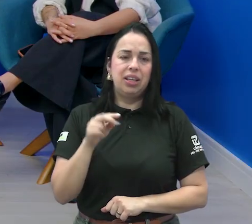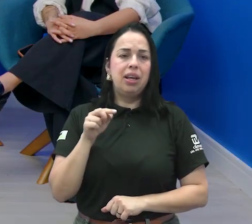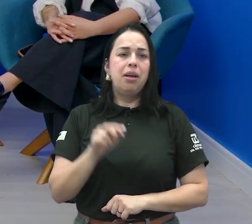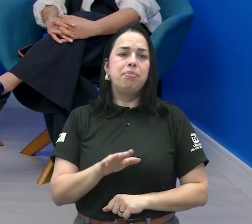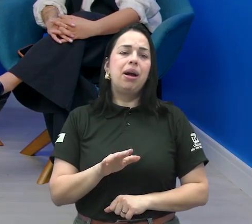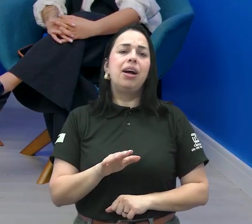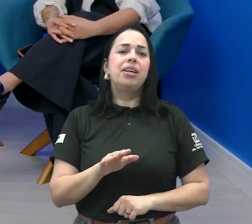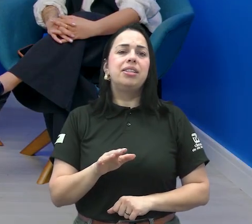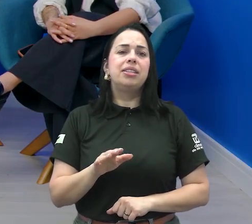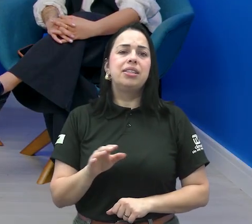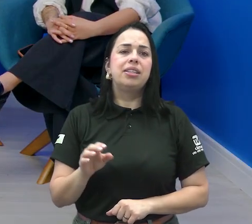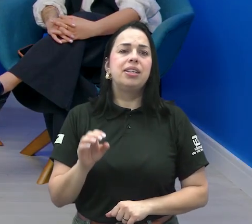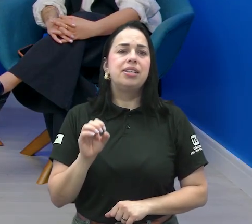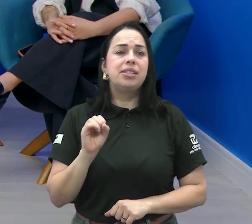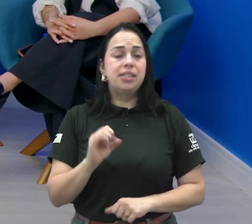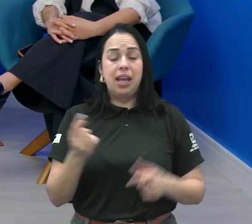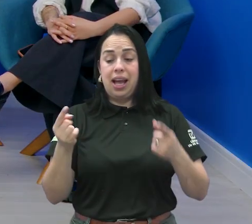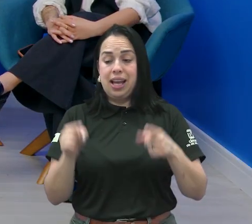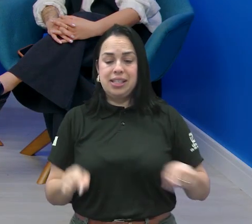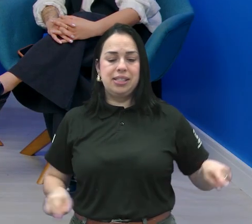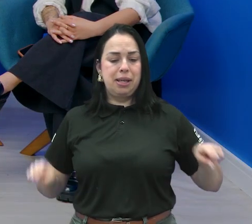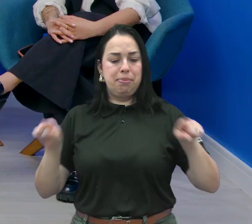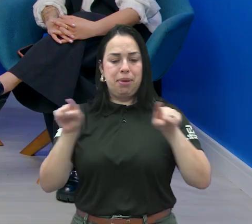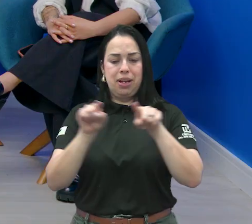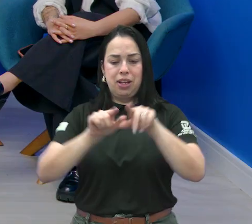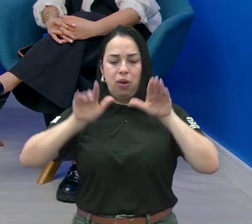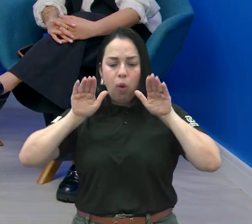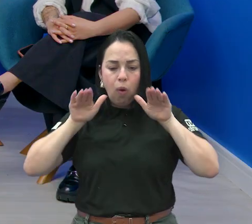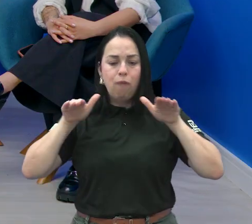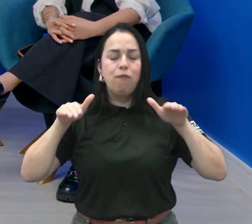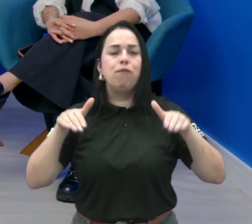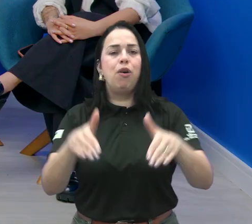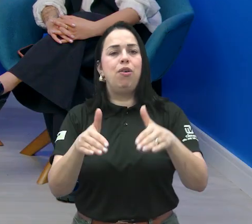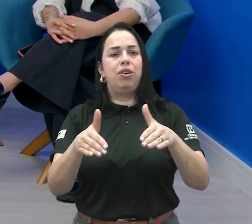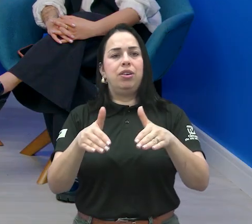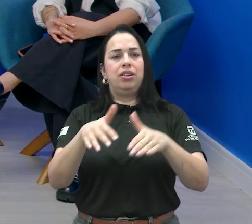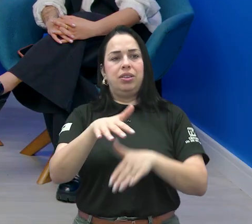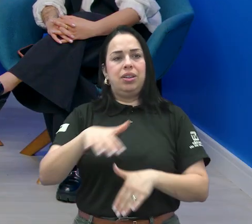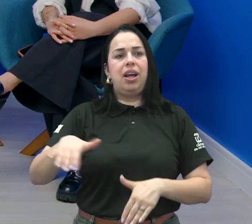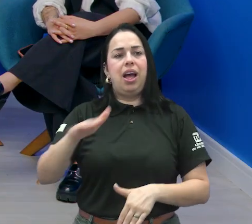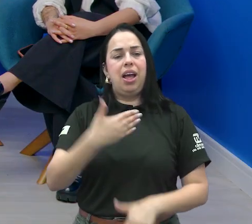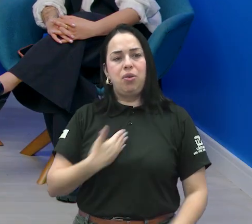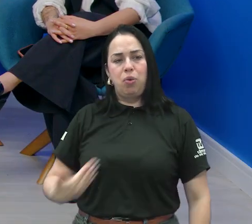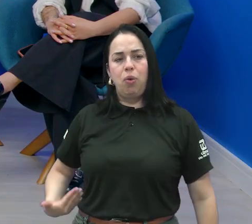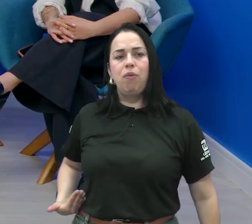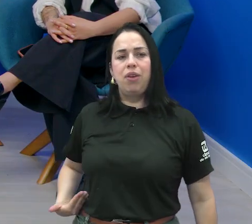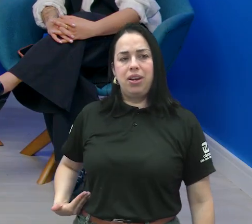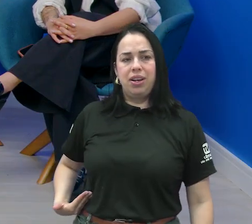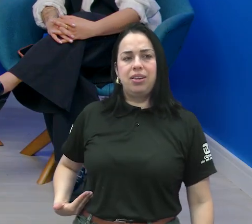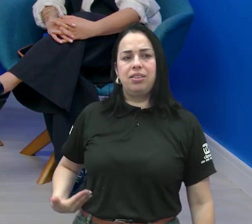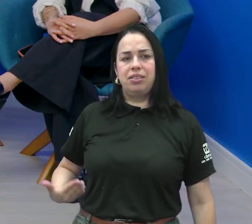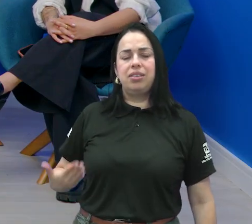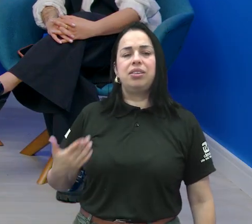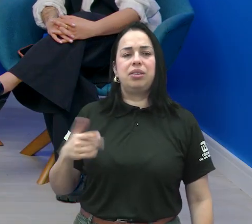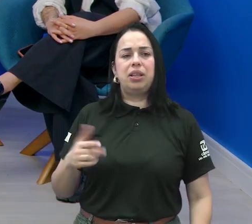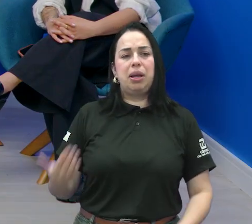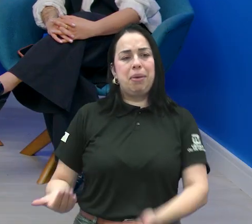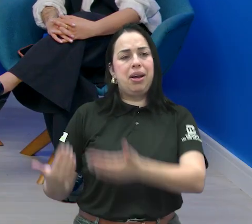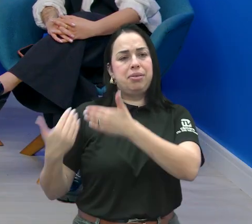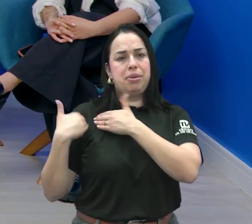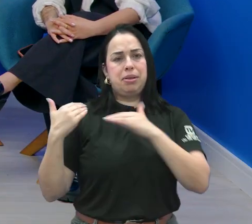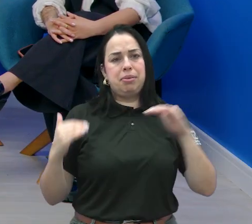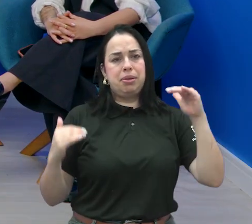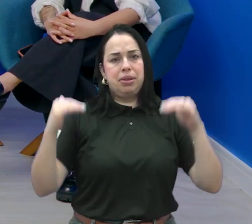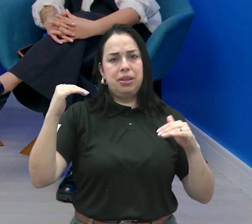realidade muda a partir do momento que essas parcerias visem a esfera pública, e daí o poder público municipal com a maior